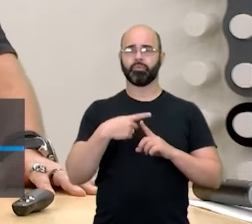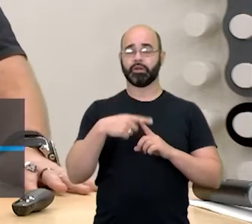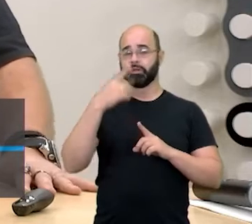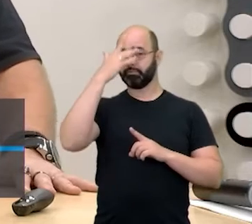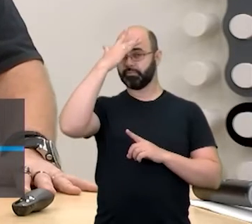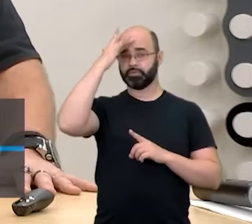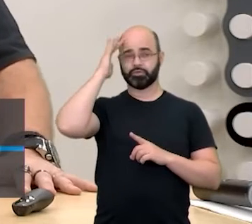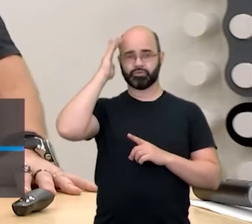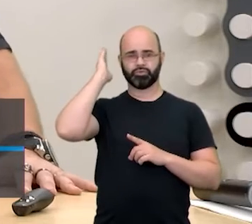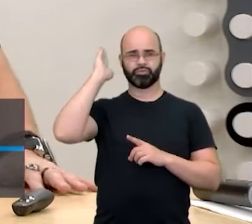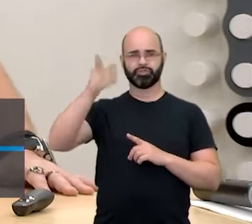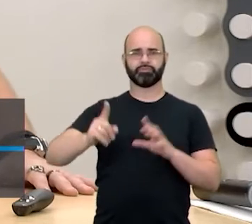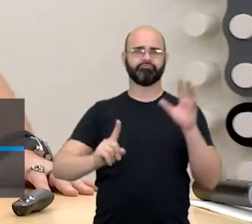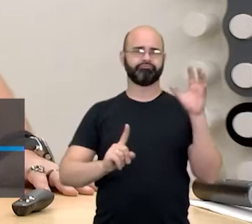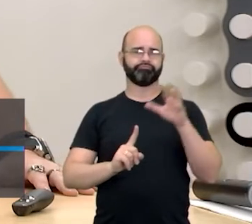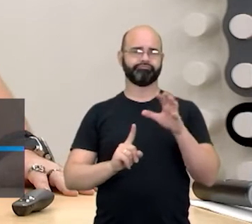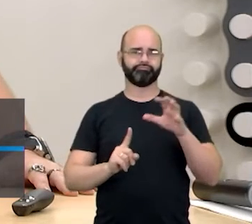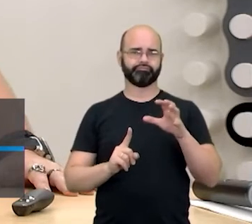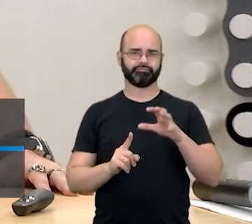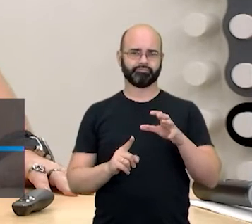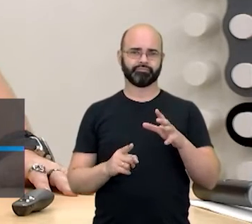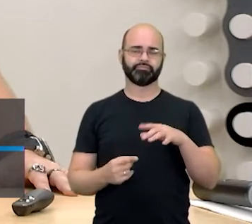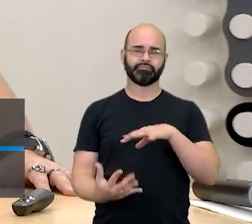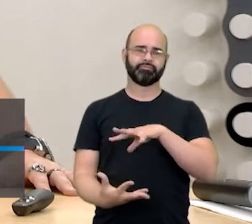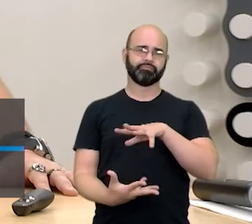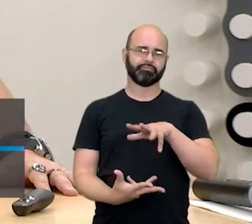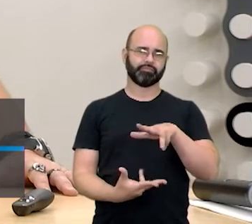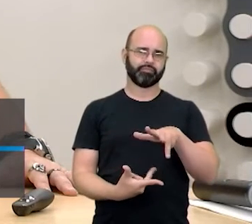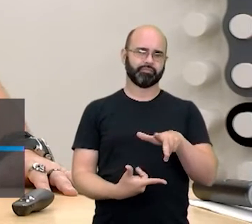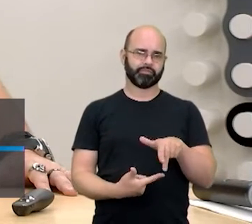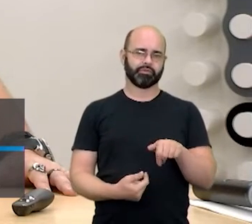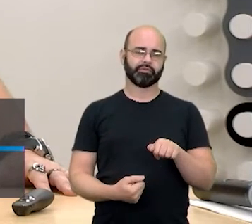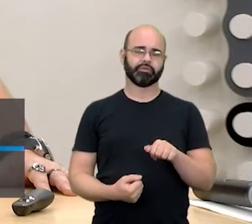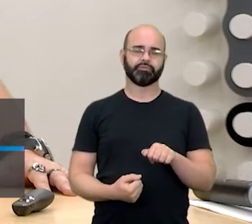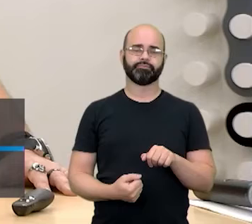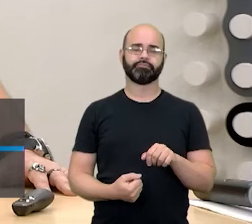né, no processo aqui do planeta, né? Então, enquanto o ser